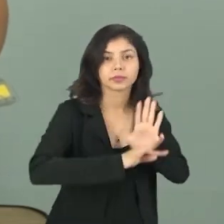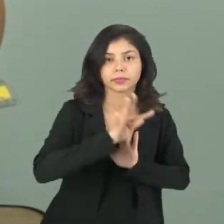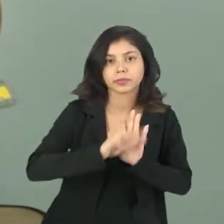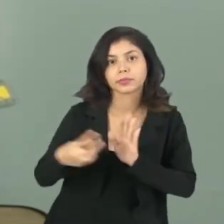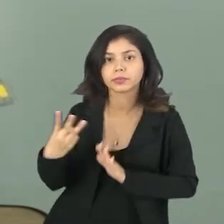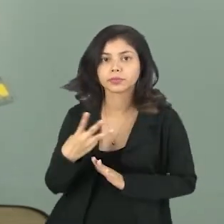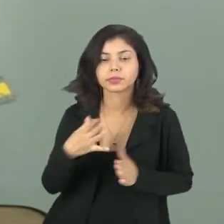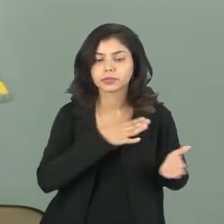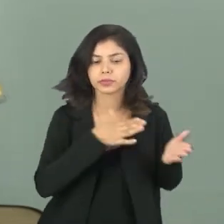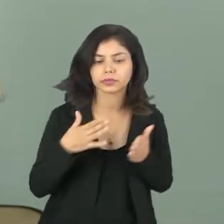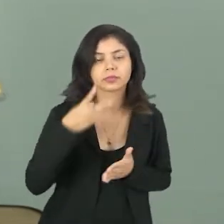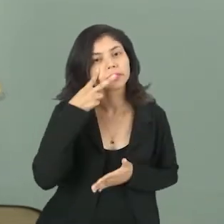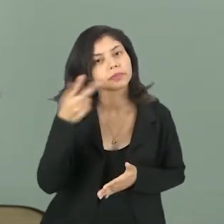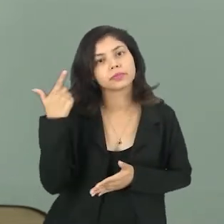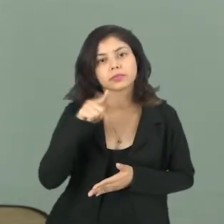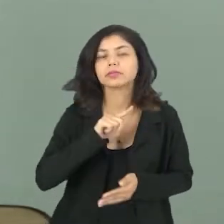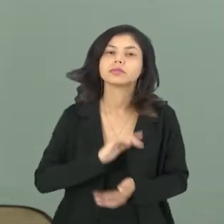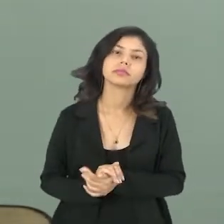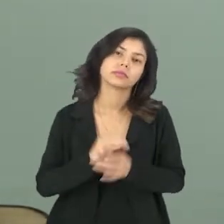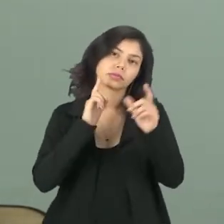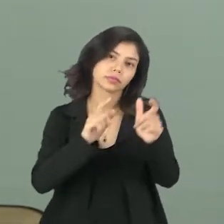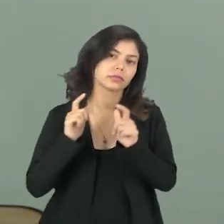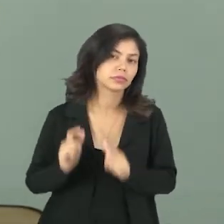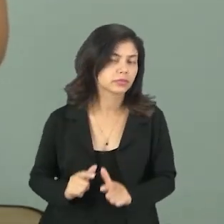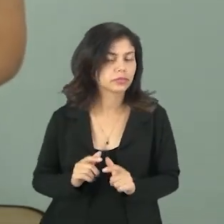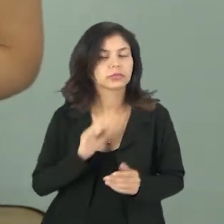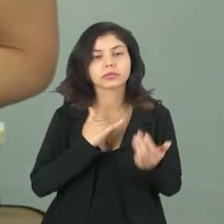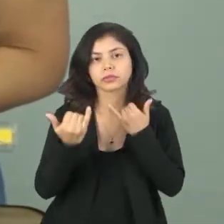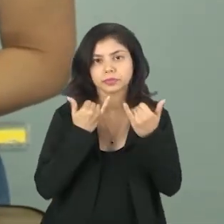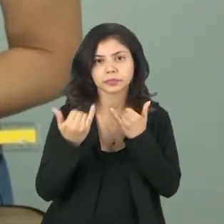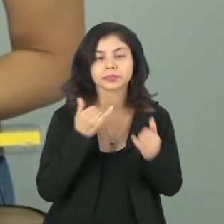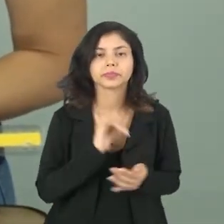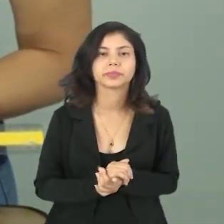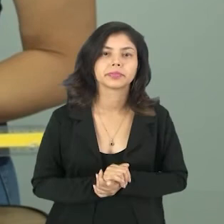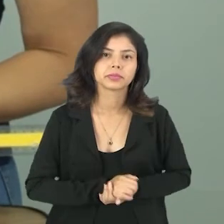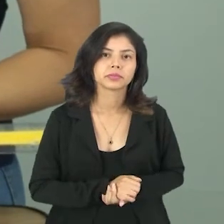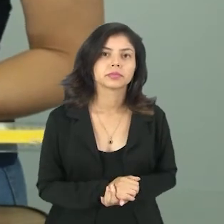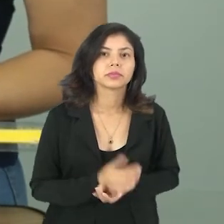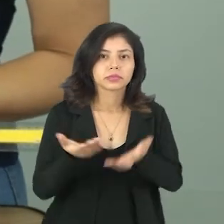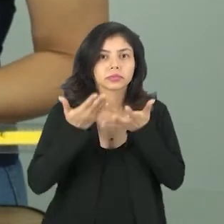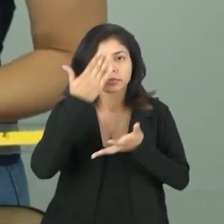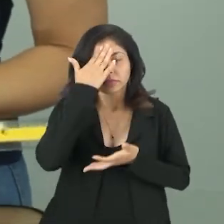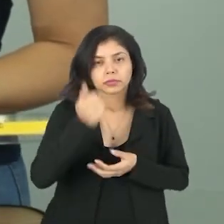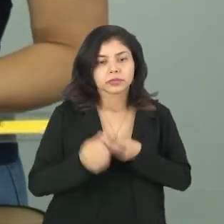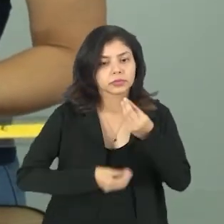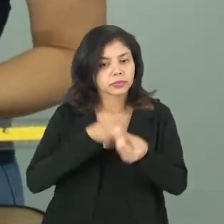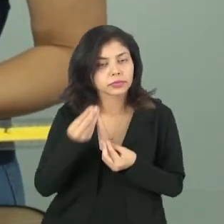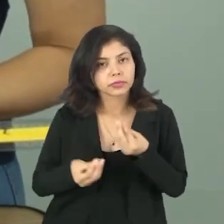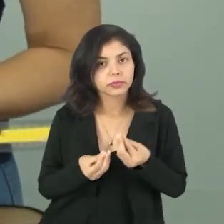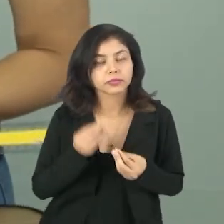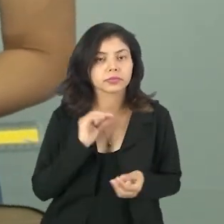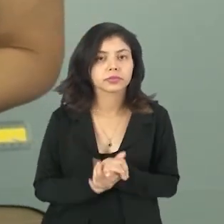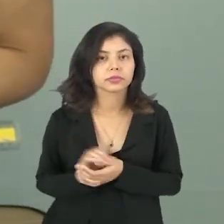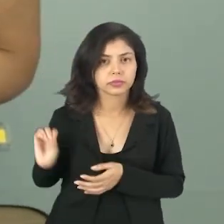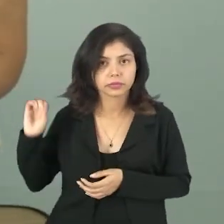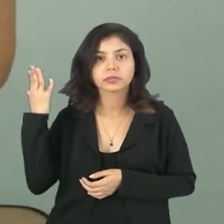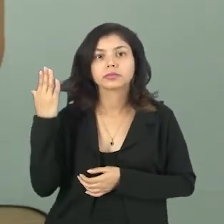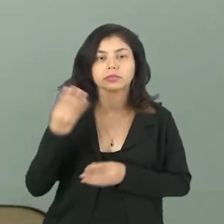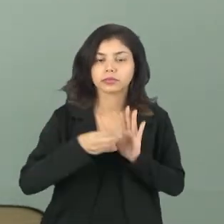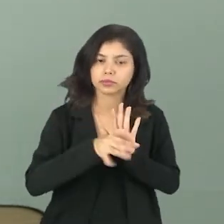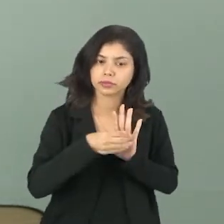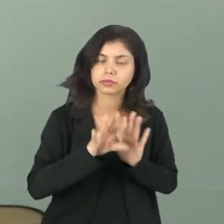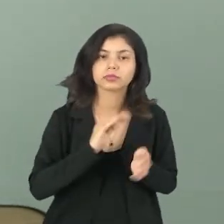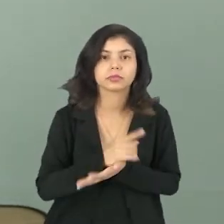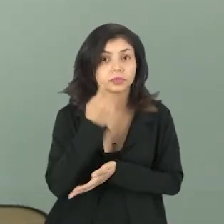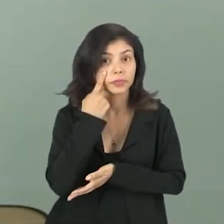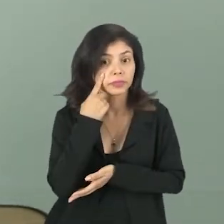que é o nosso terceiro passo e ver se conseguimos localizar essas informações então nós queremos saber como a convite é